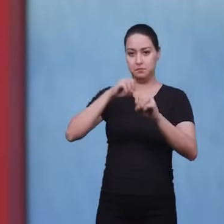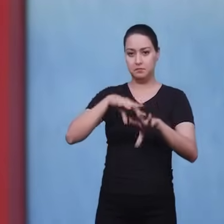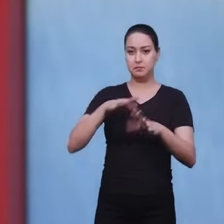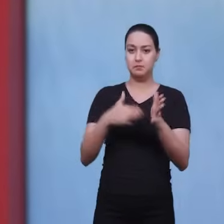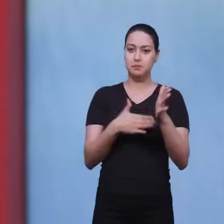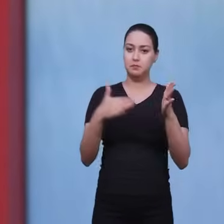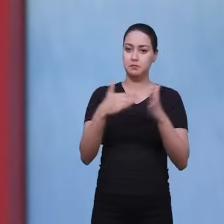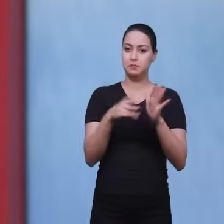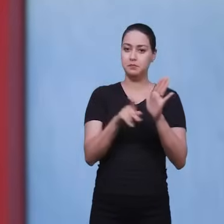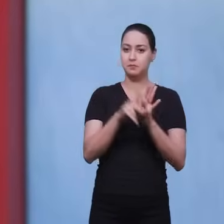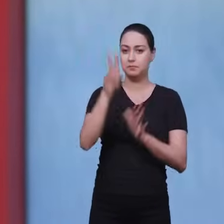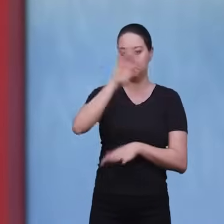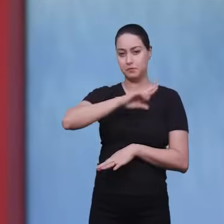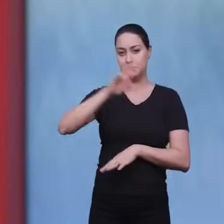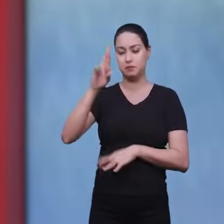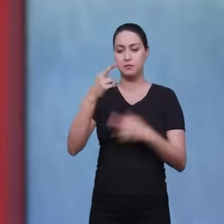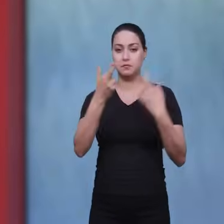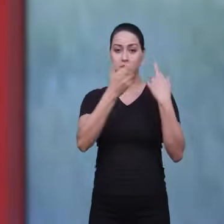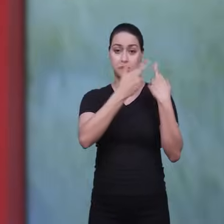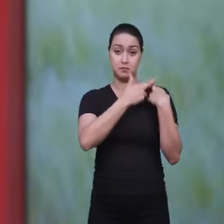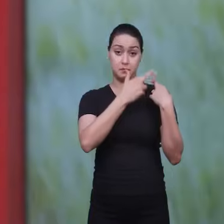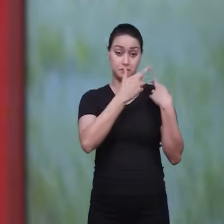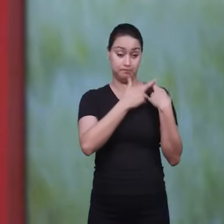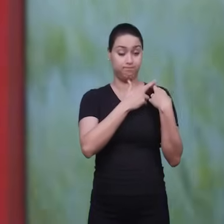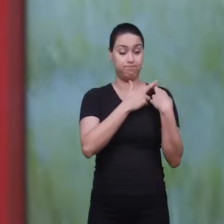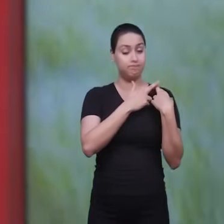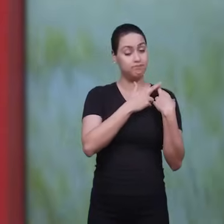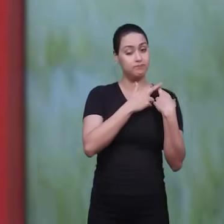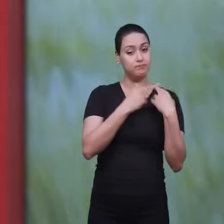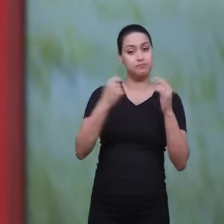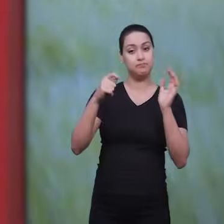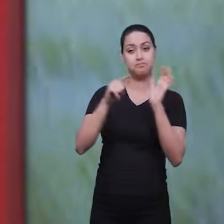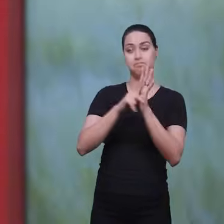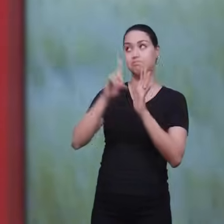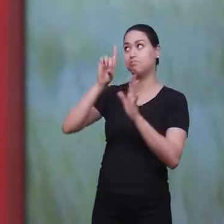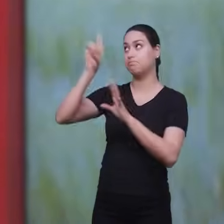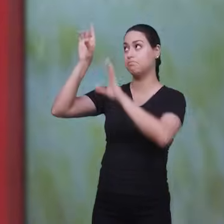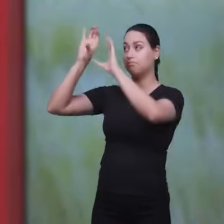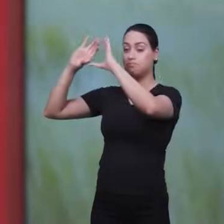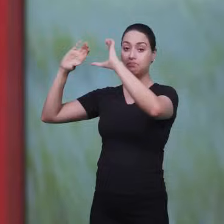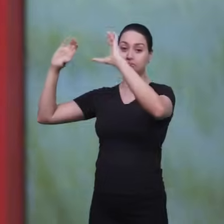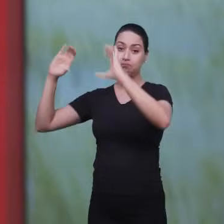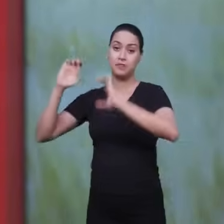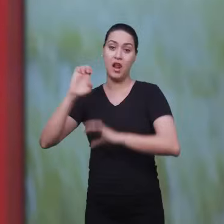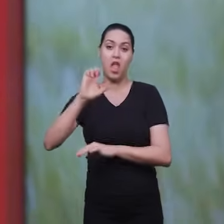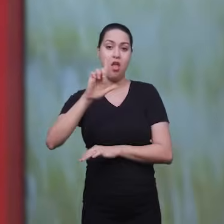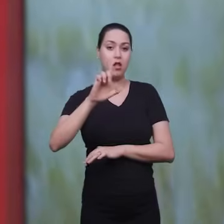responsabilidade é quando os vividos para Eternidade então Eliezer